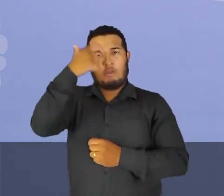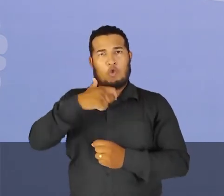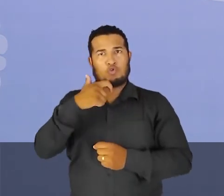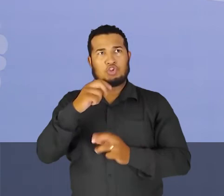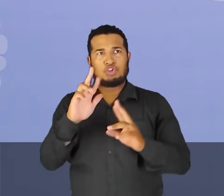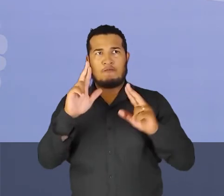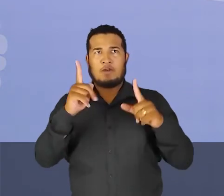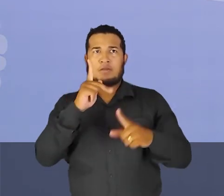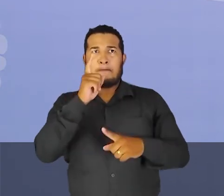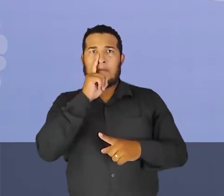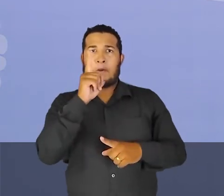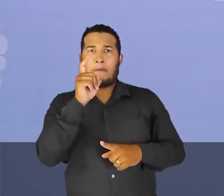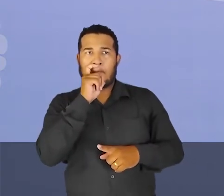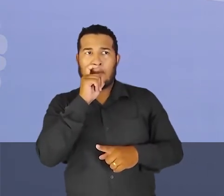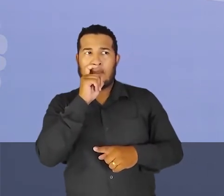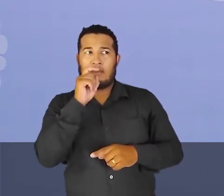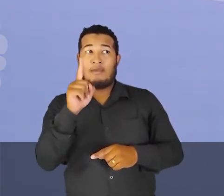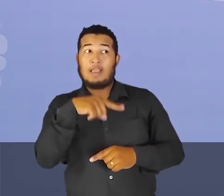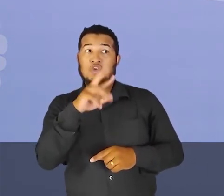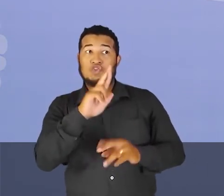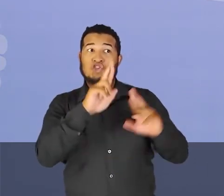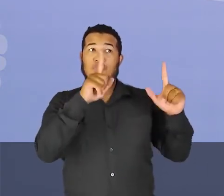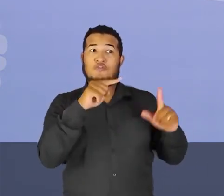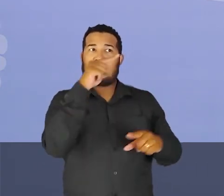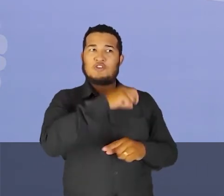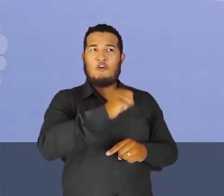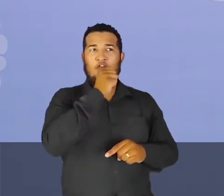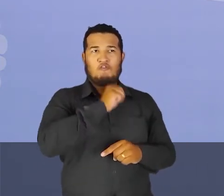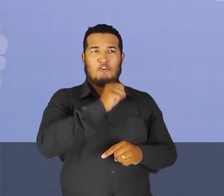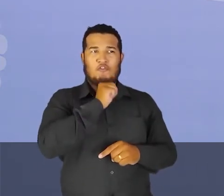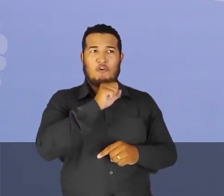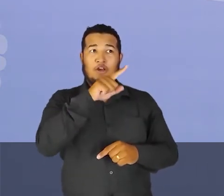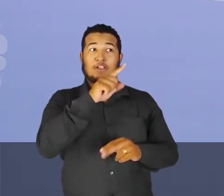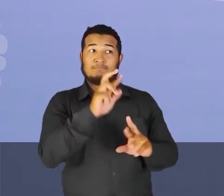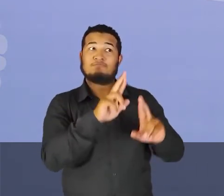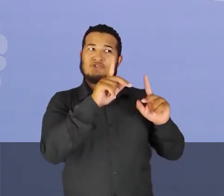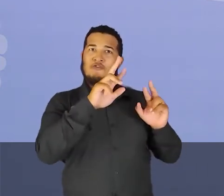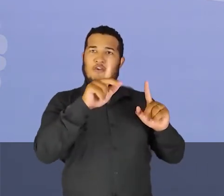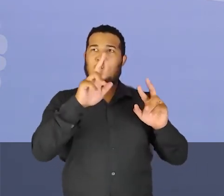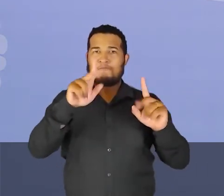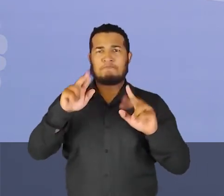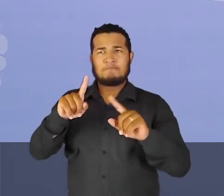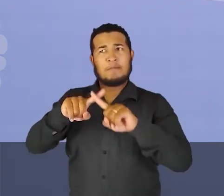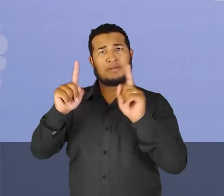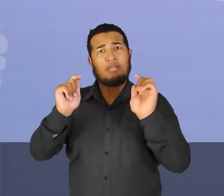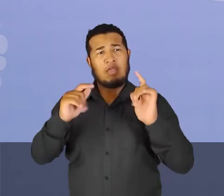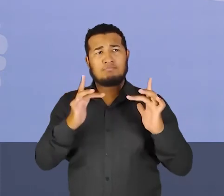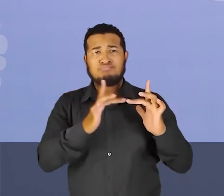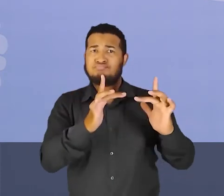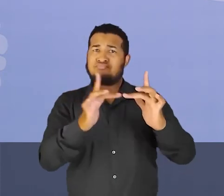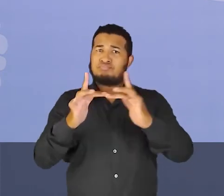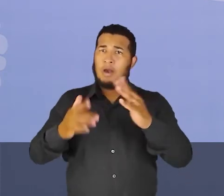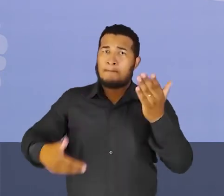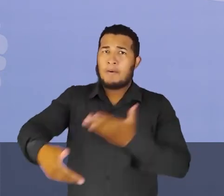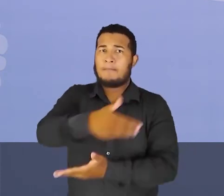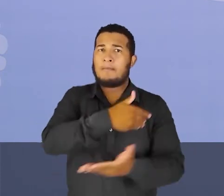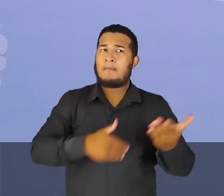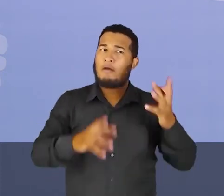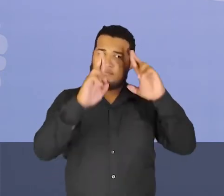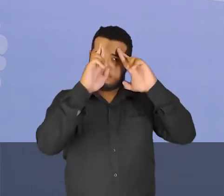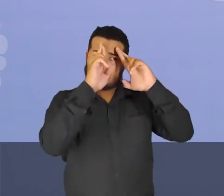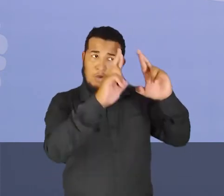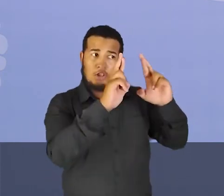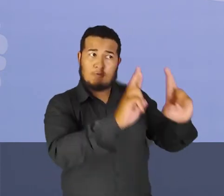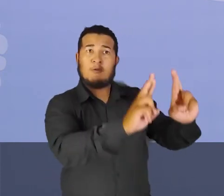da geração dos meus pais, que por sua vez são diferentes das gerações dos meus avós e que mesmo assim nós podemos conviver,